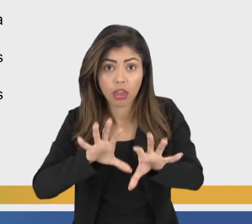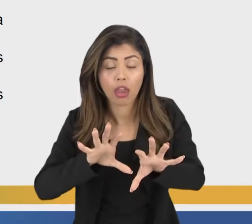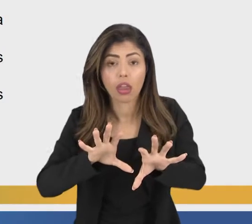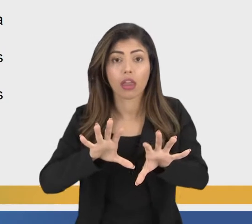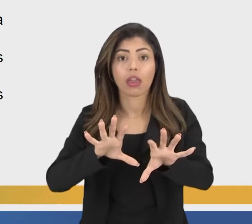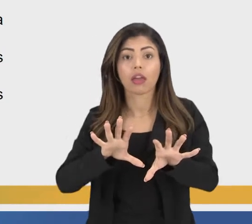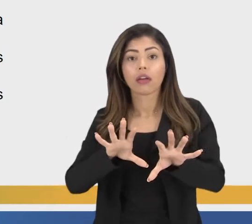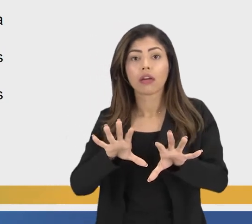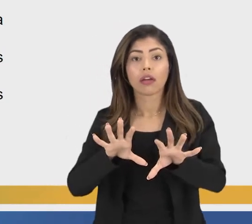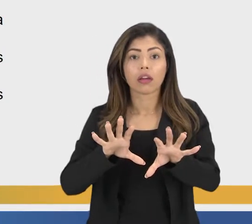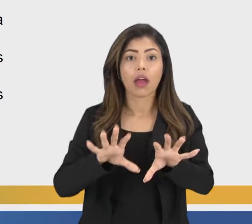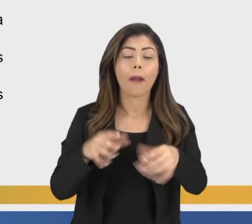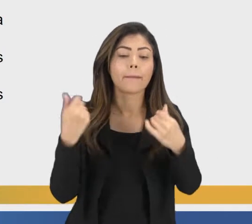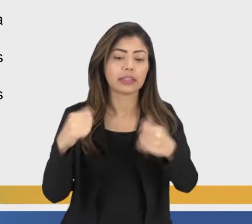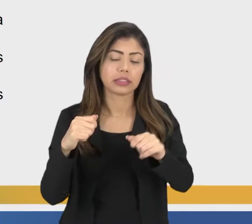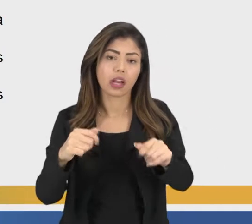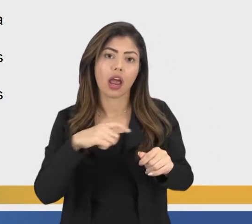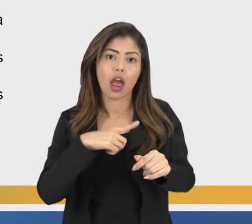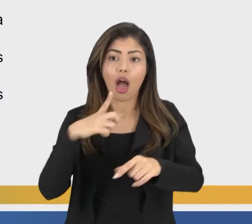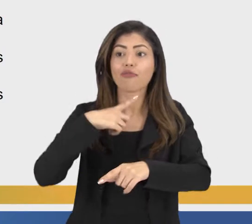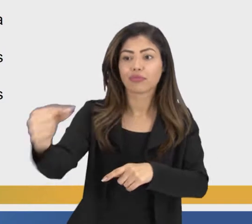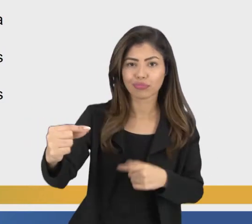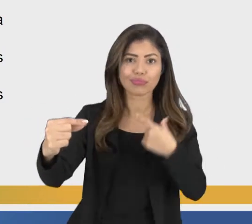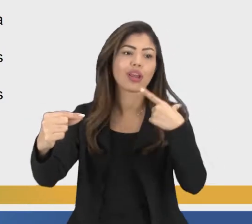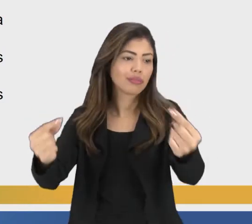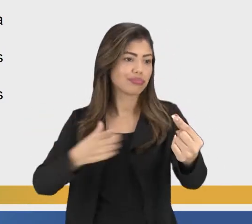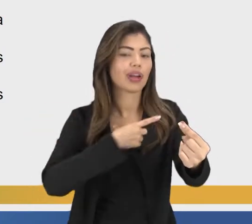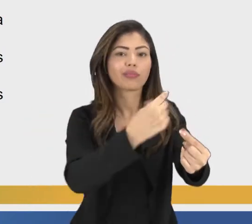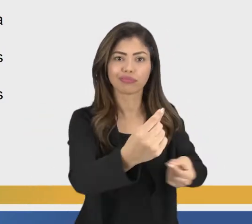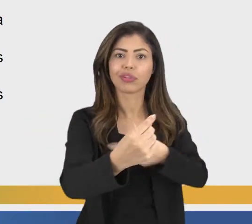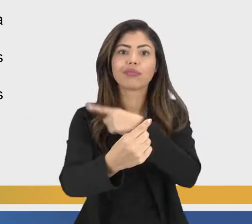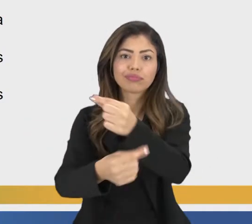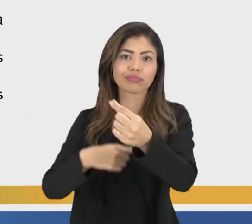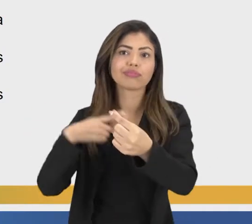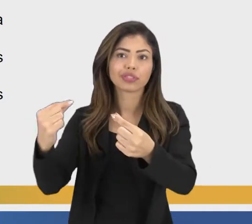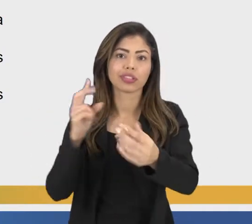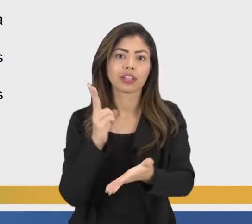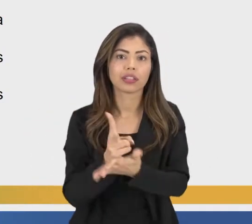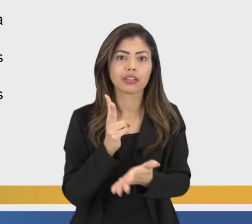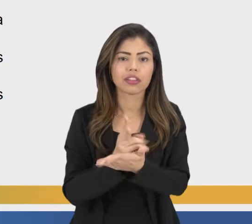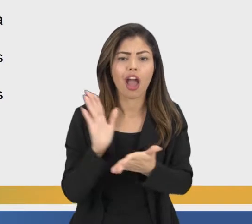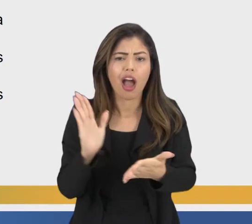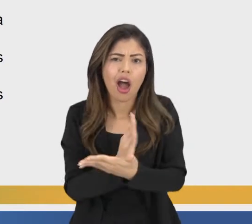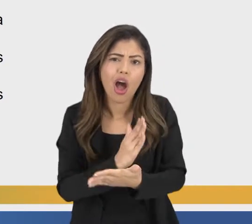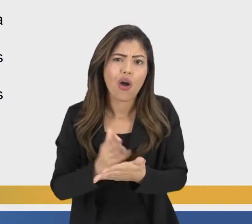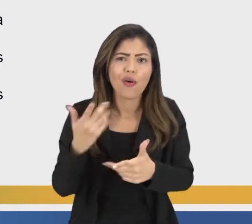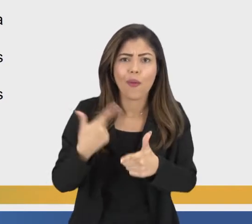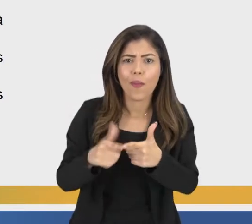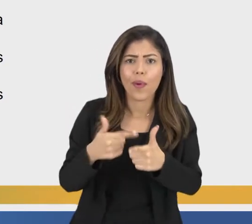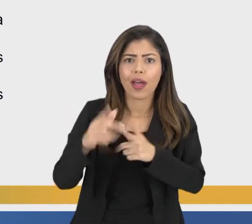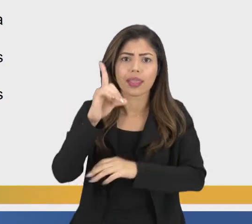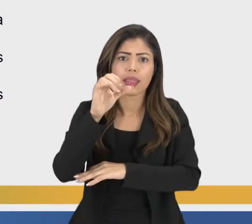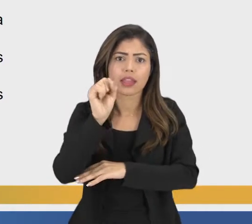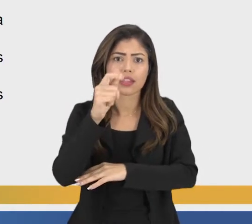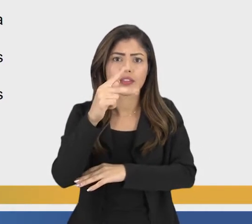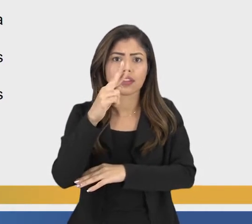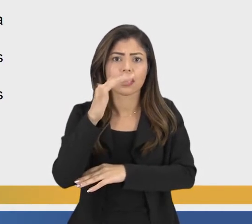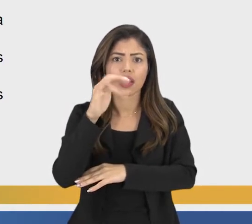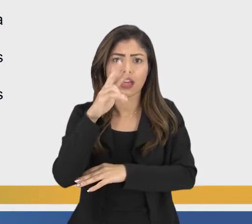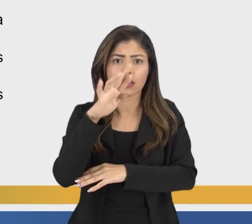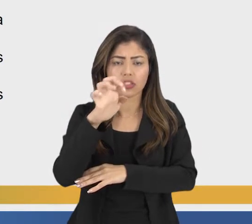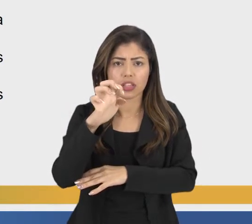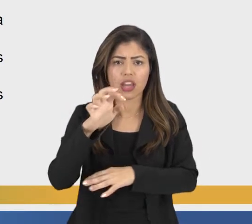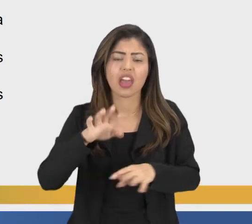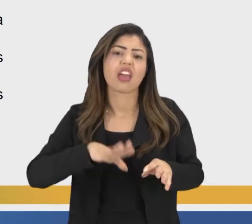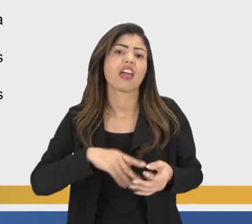razão esse, é porque estão fugindo, podemos colocar dessa maneira, de algum tipo de desvantagem social.